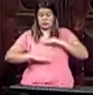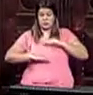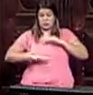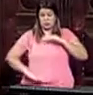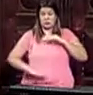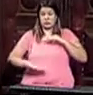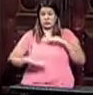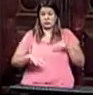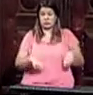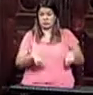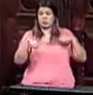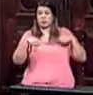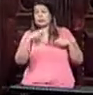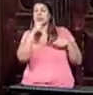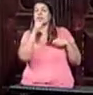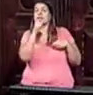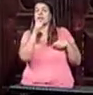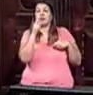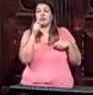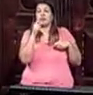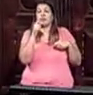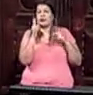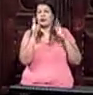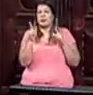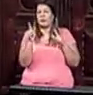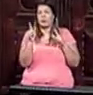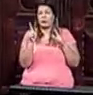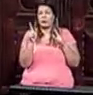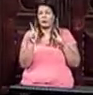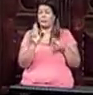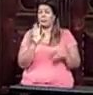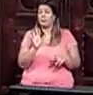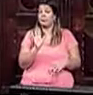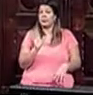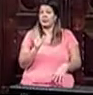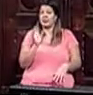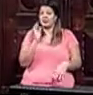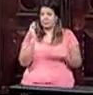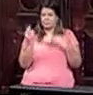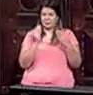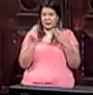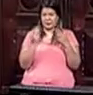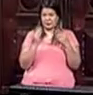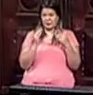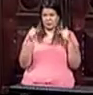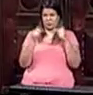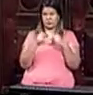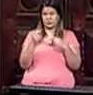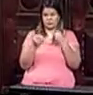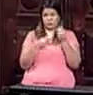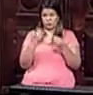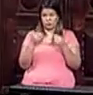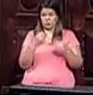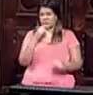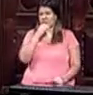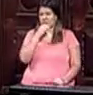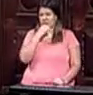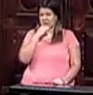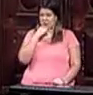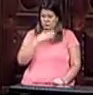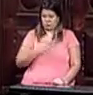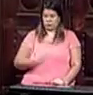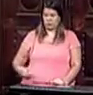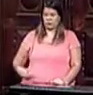E isso só pode se consertar se houver um governo com estratégias claras